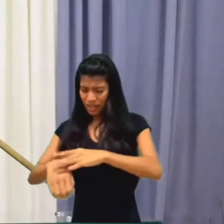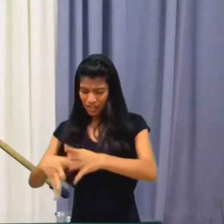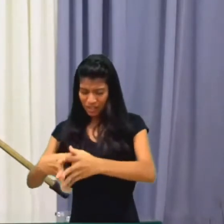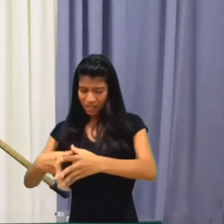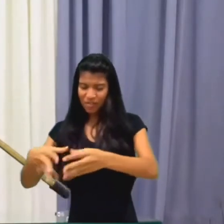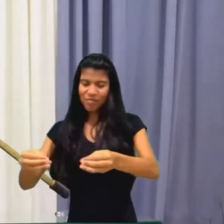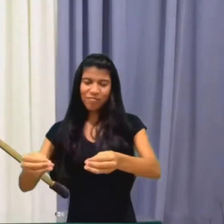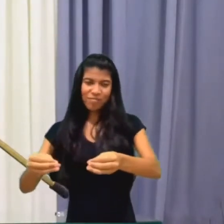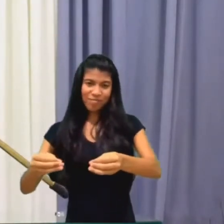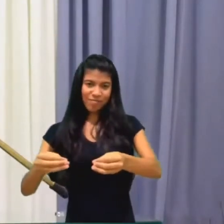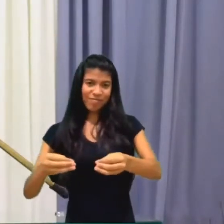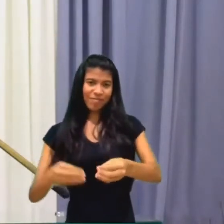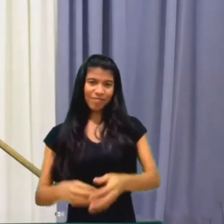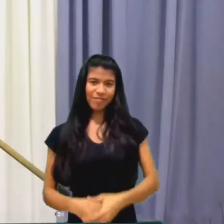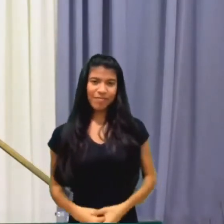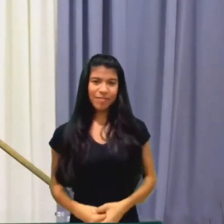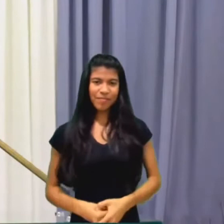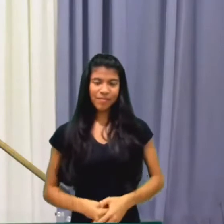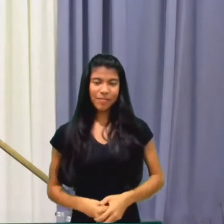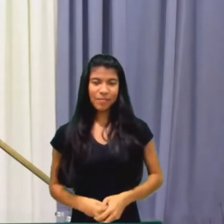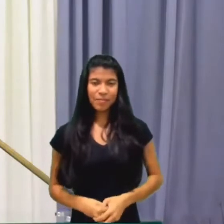estes serão curados.